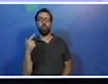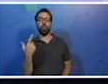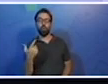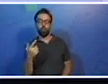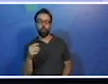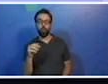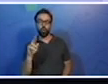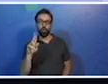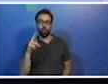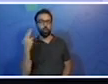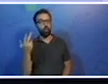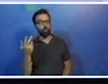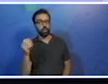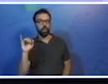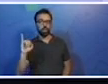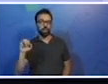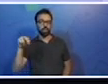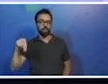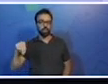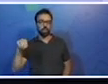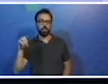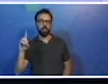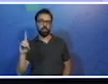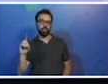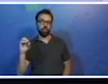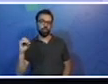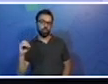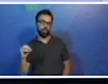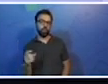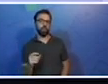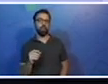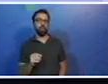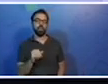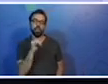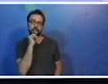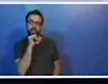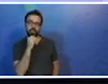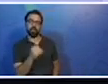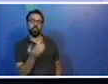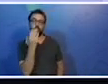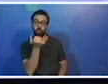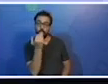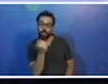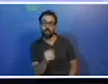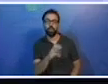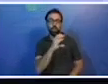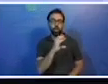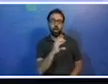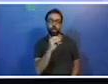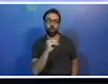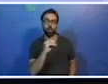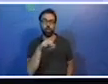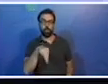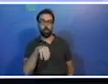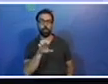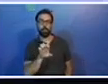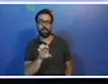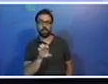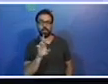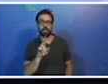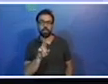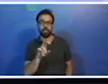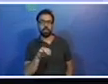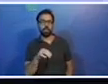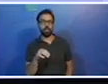comendo, beber, bebendo, sorrir, sorrindo, andar,